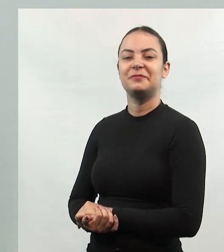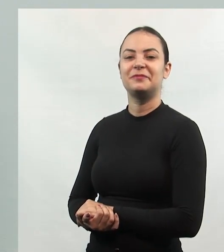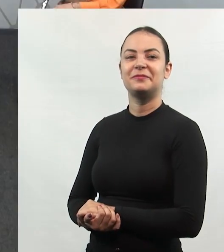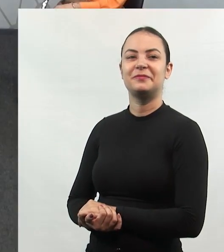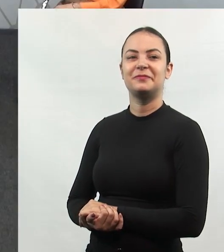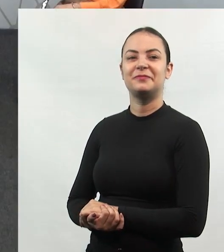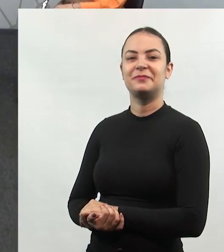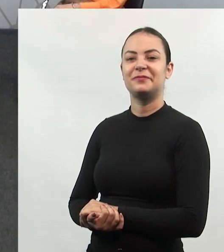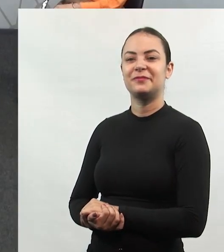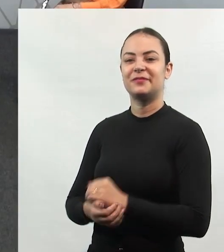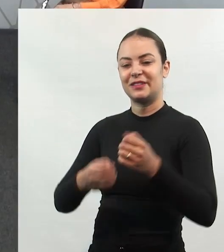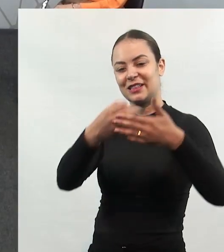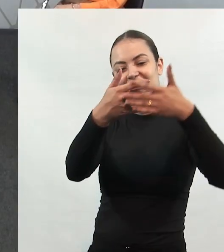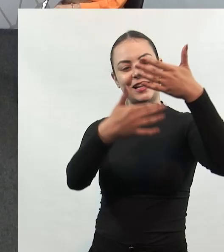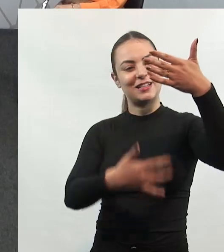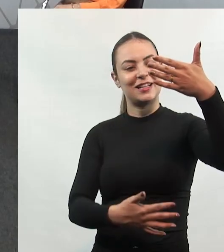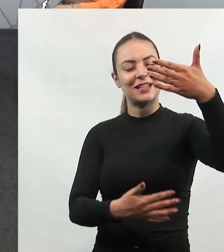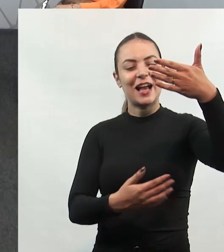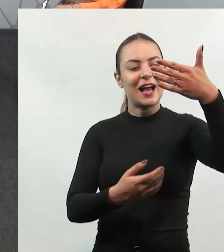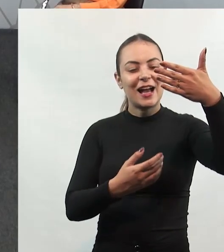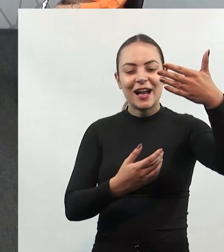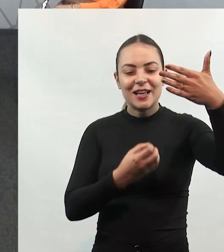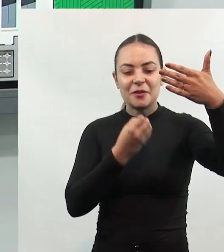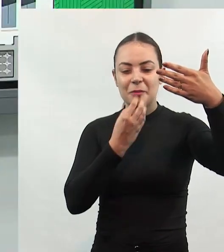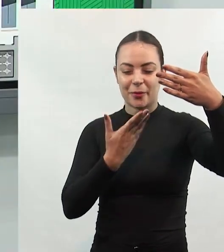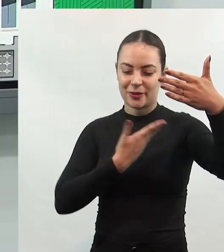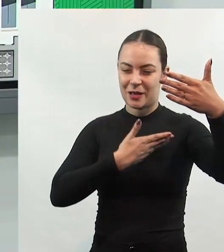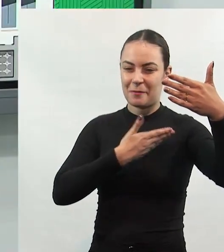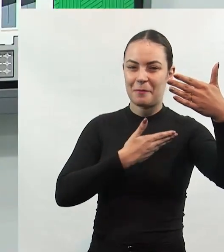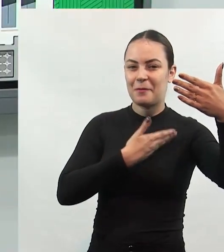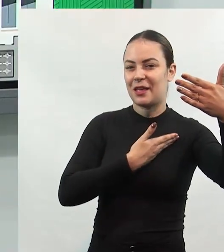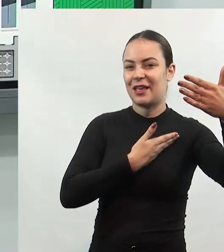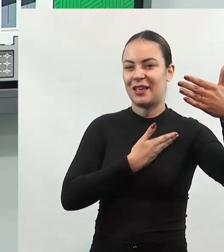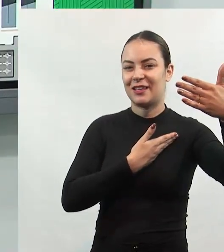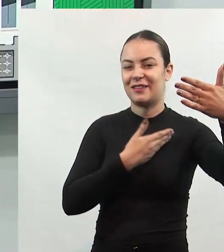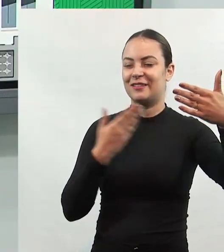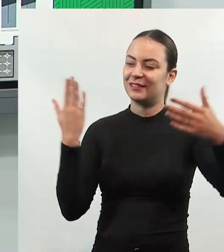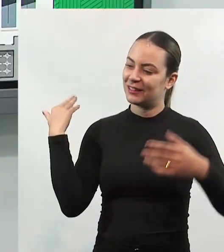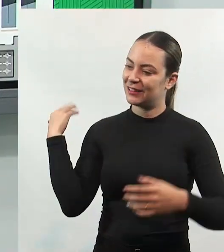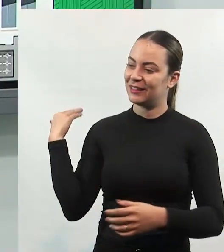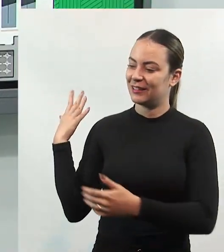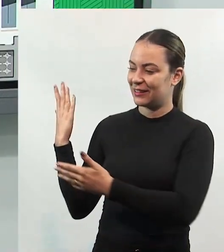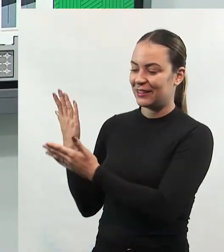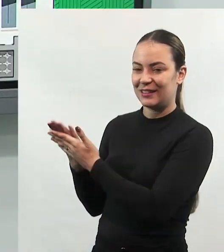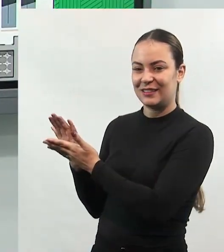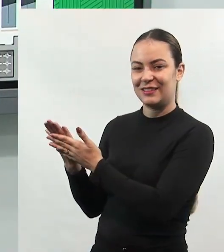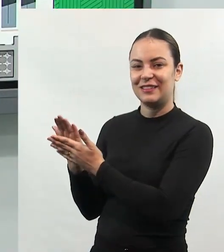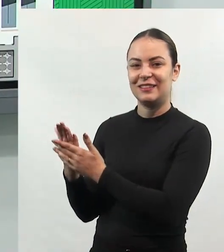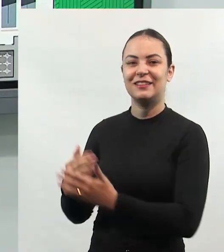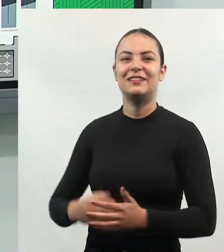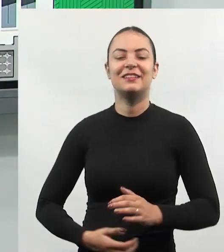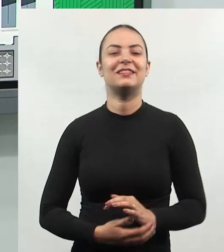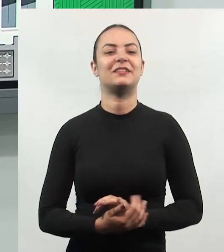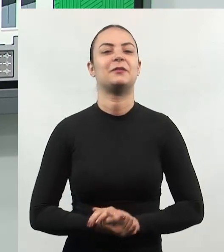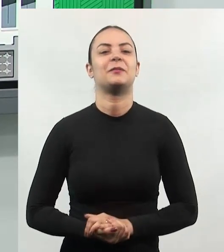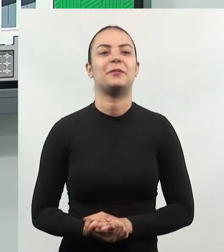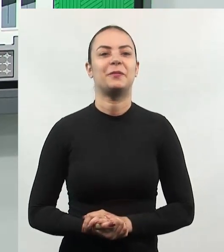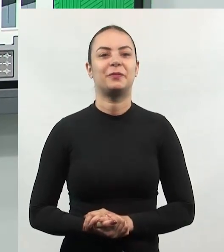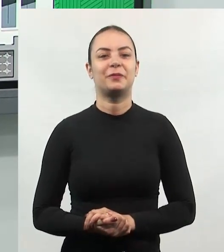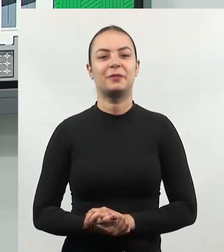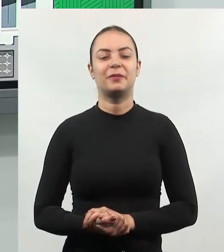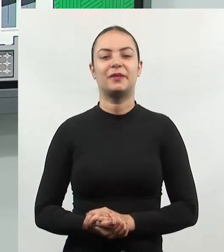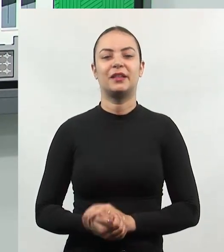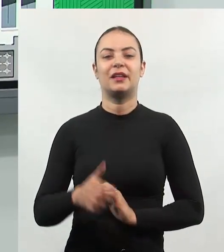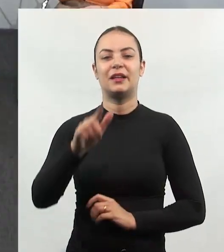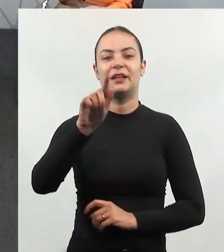falando do Normando aqui, foi professor dela também. A Marcilene. Olha, muita gente